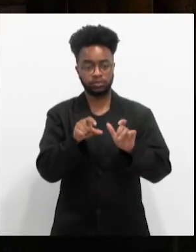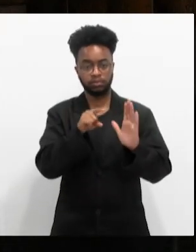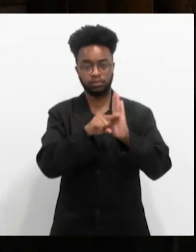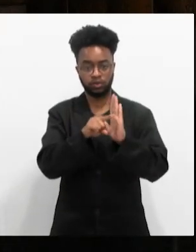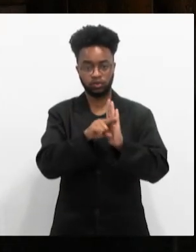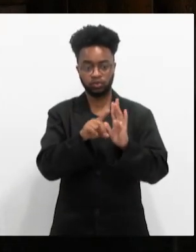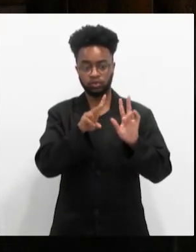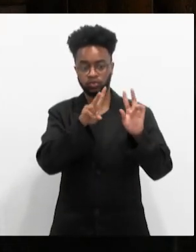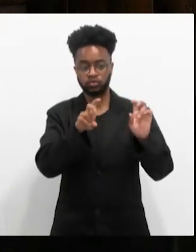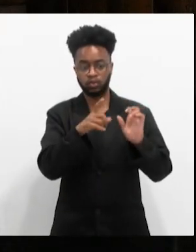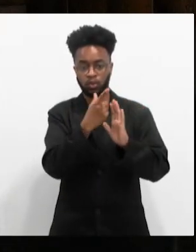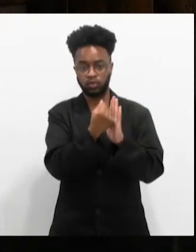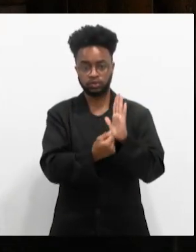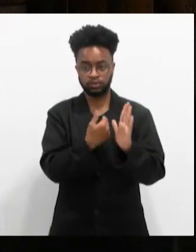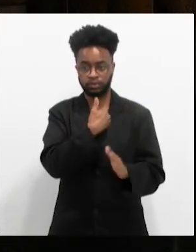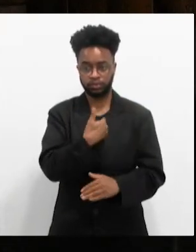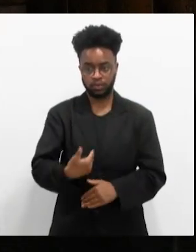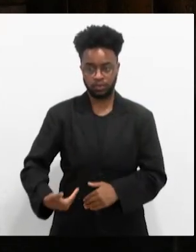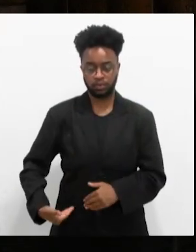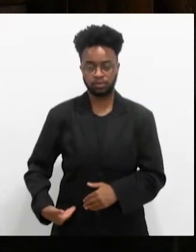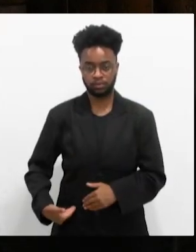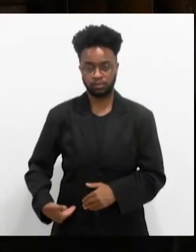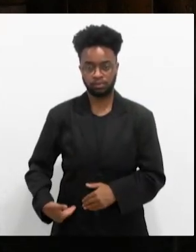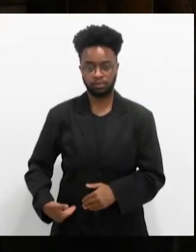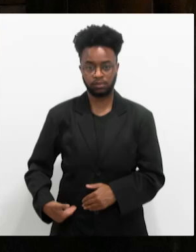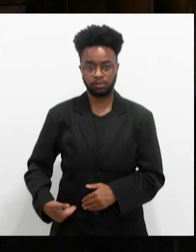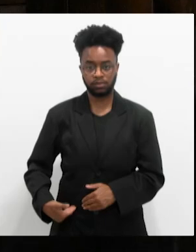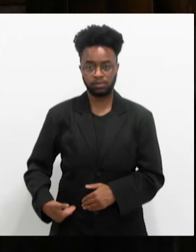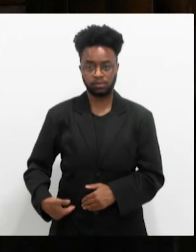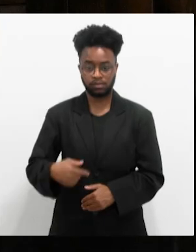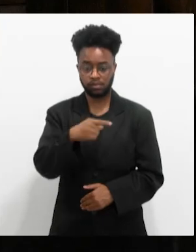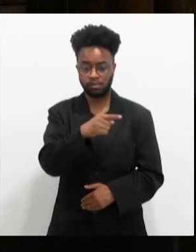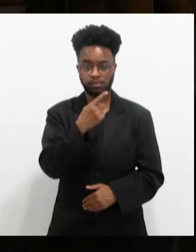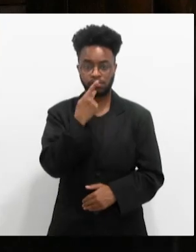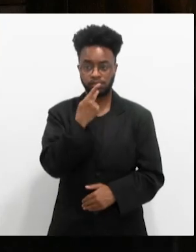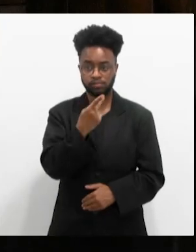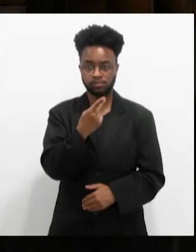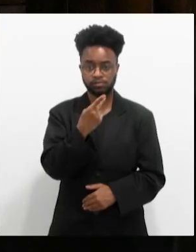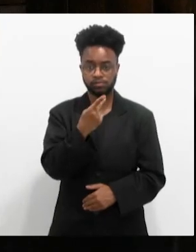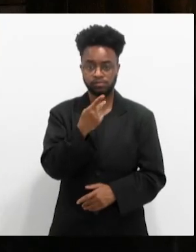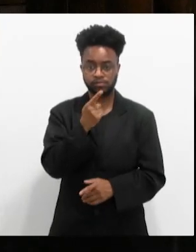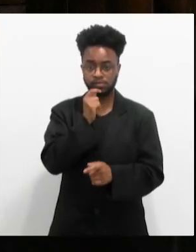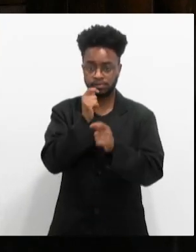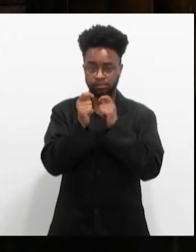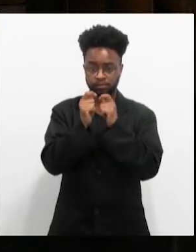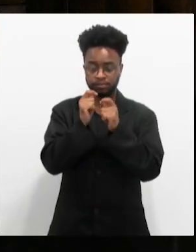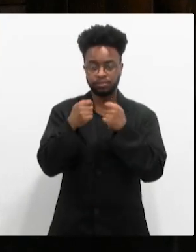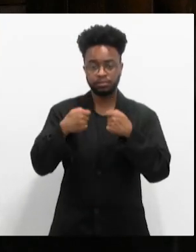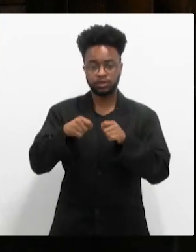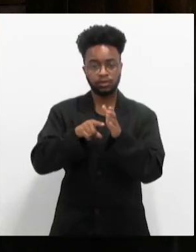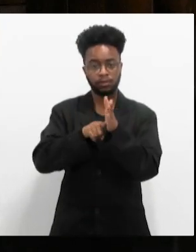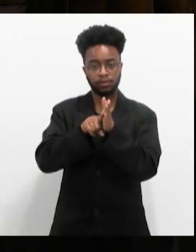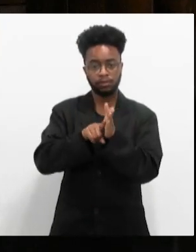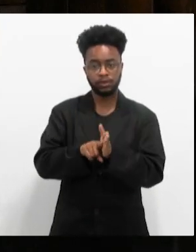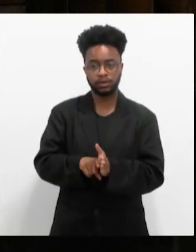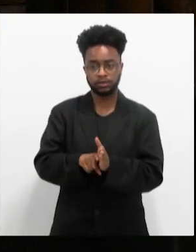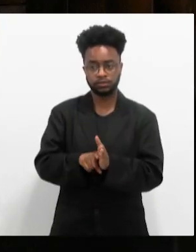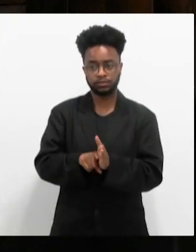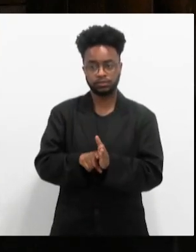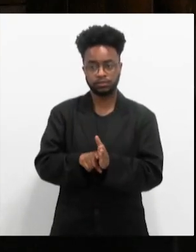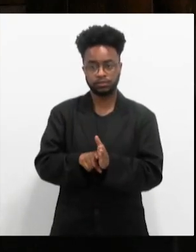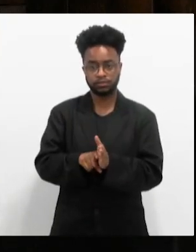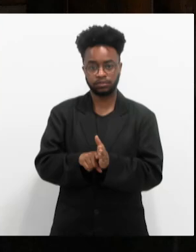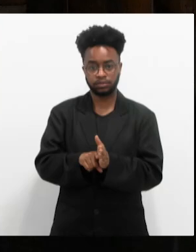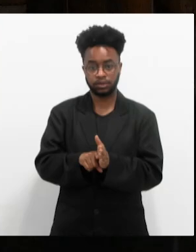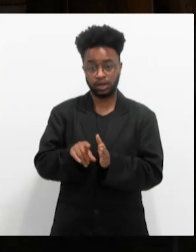sobre orçamento público, ele disse que os repórteres procurassem, candidato a